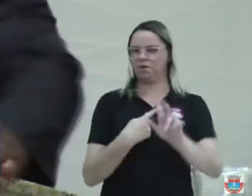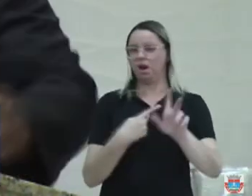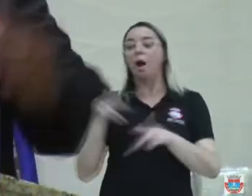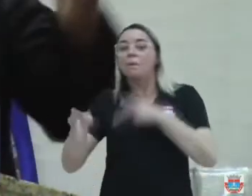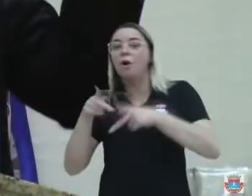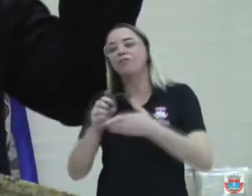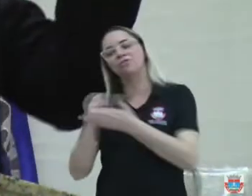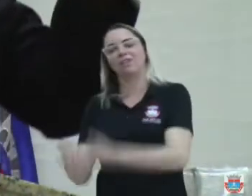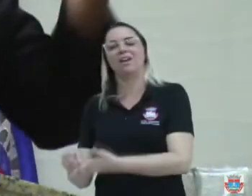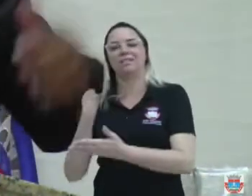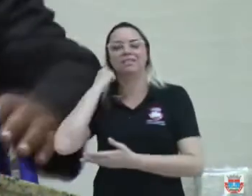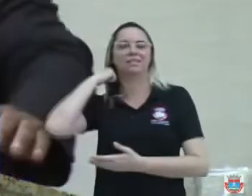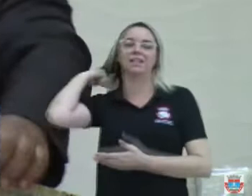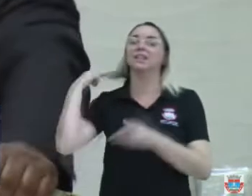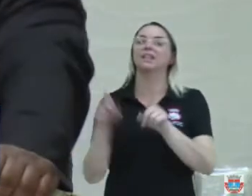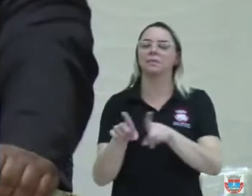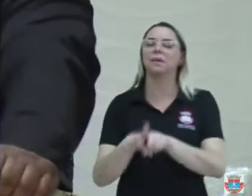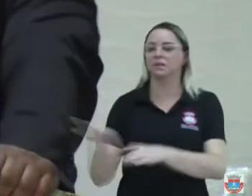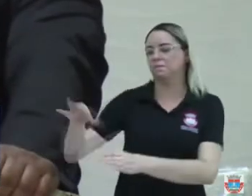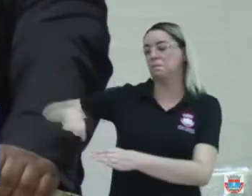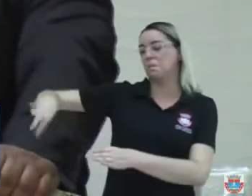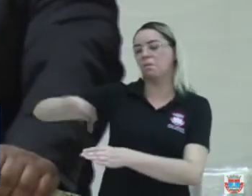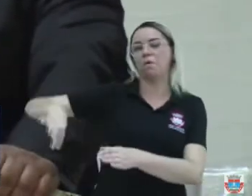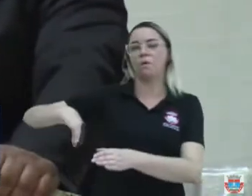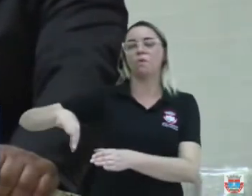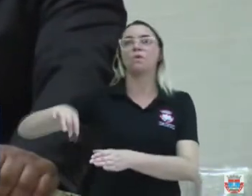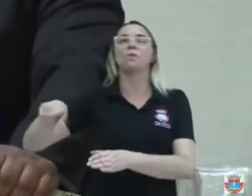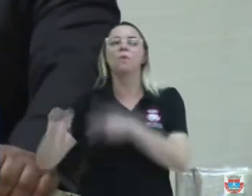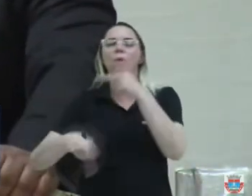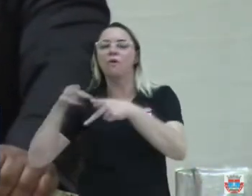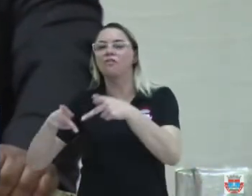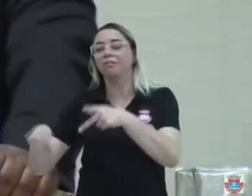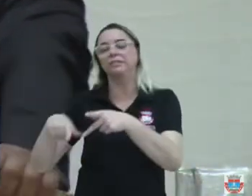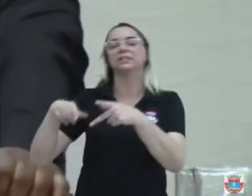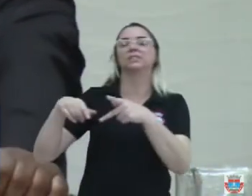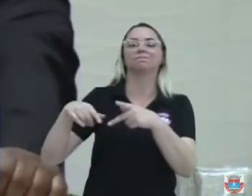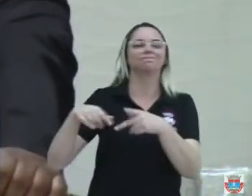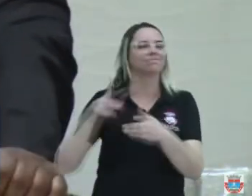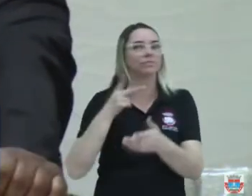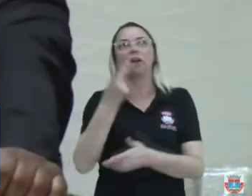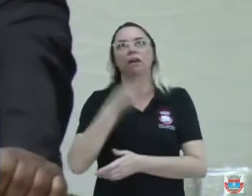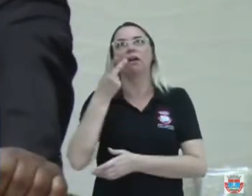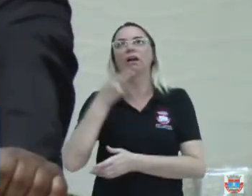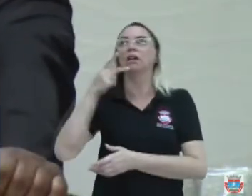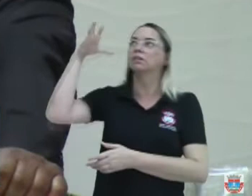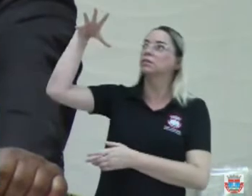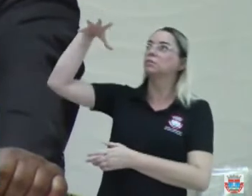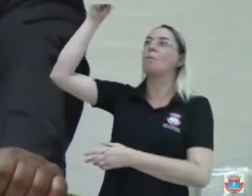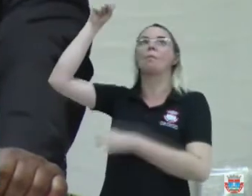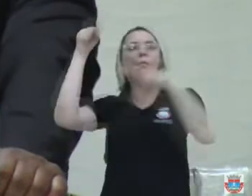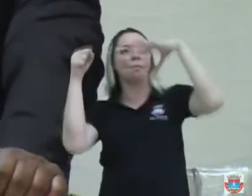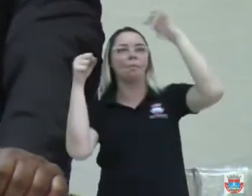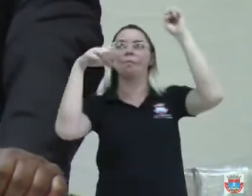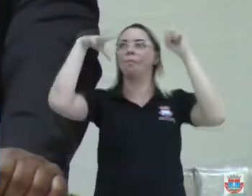coisa que a população está cobrando muito na Vila do Espírito Santo, lâmpadas apagadas. Agora tem com força.